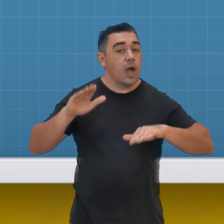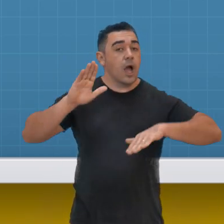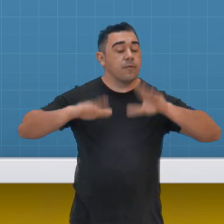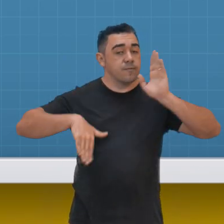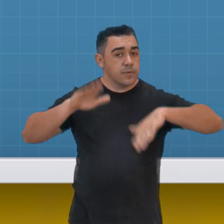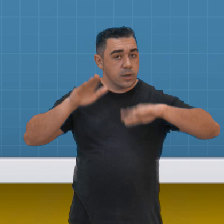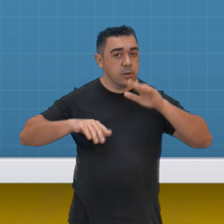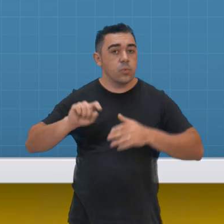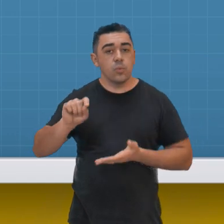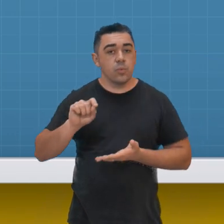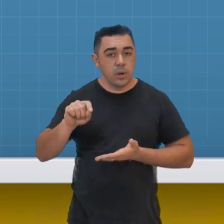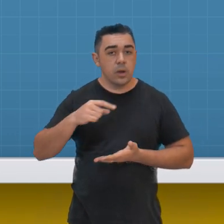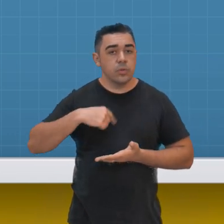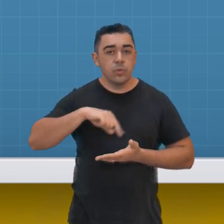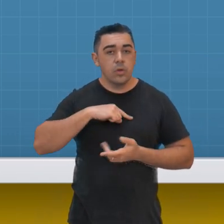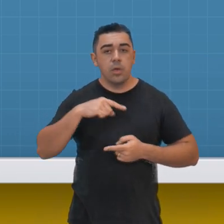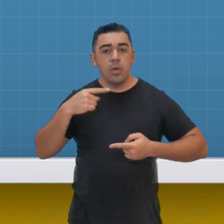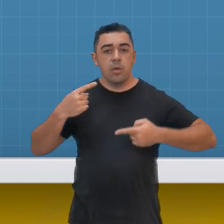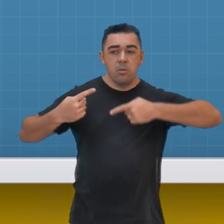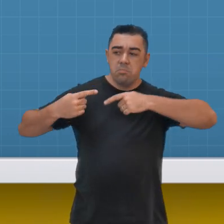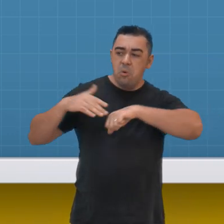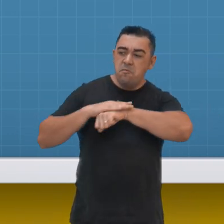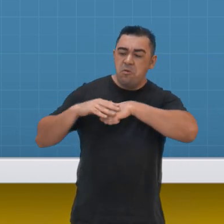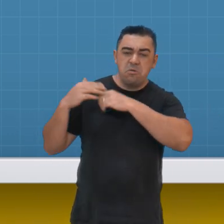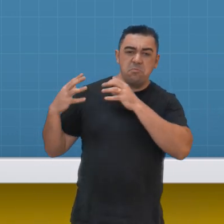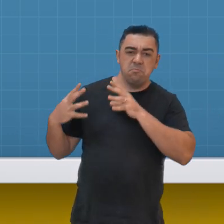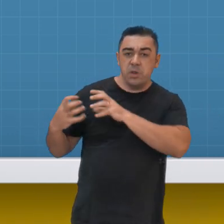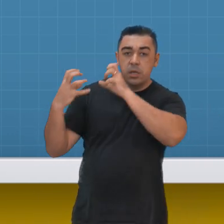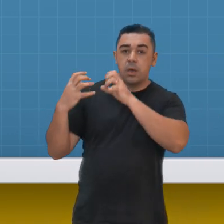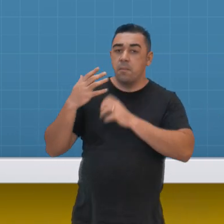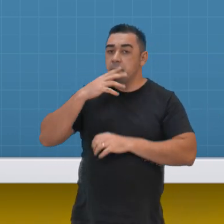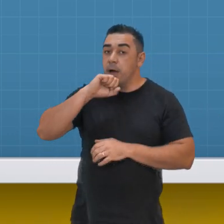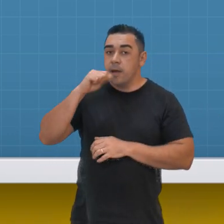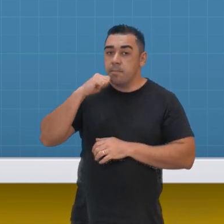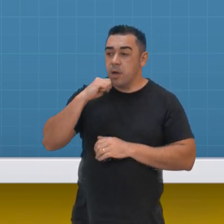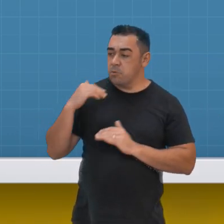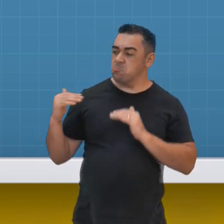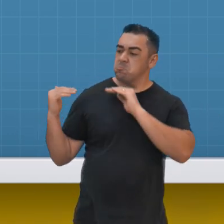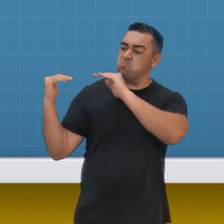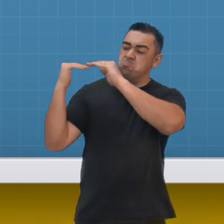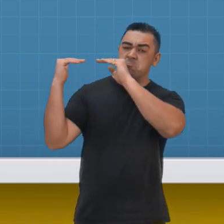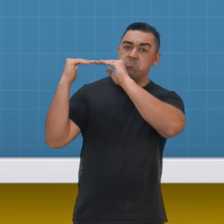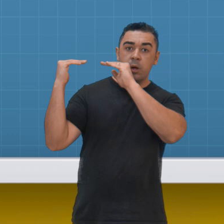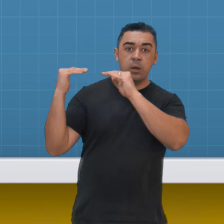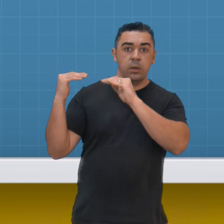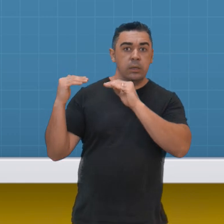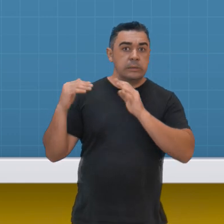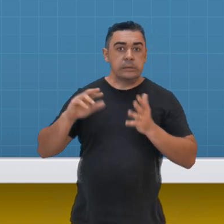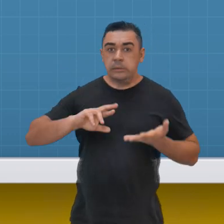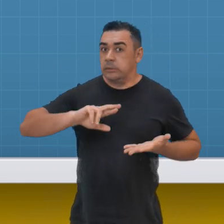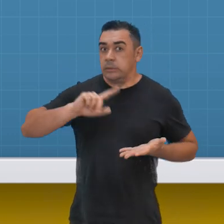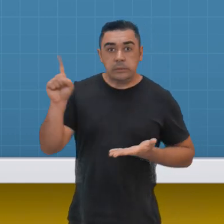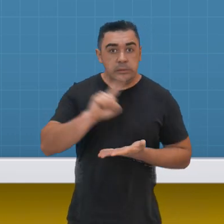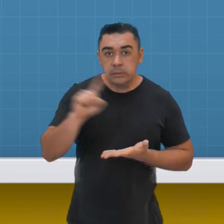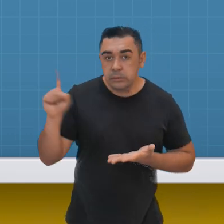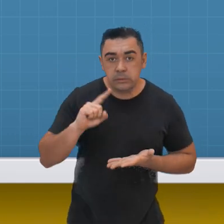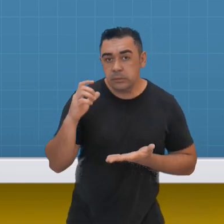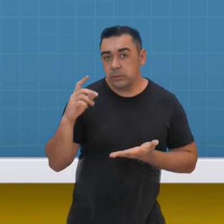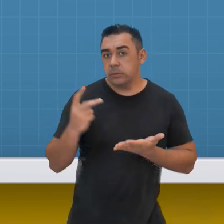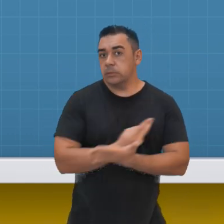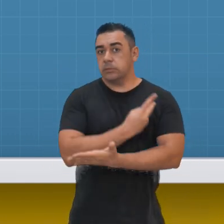Às vezes, a gente discute com o pai, com a mãe, com nível de igualdade, como se eu e o meu pai tivéssemos o